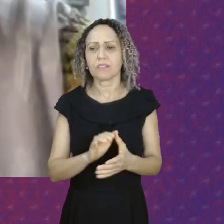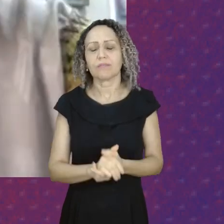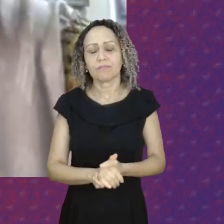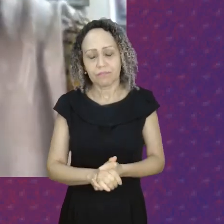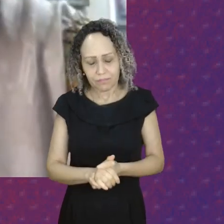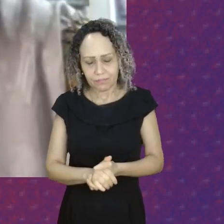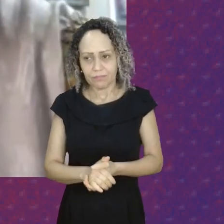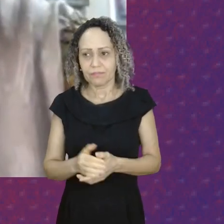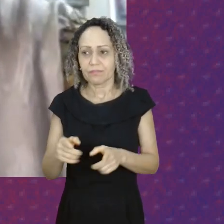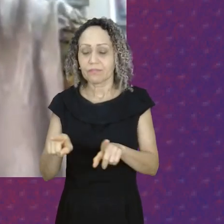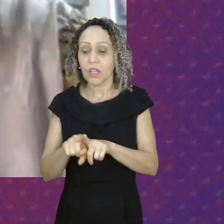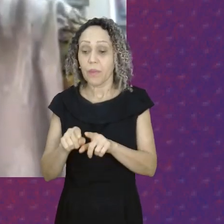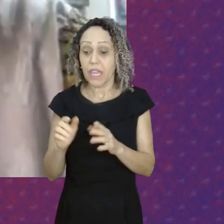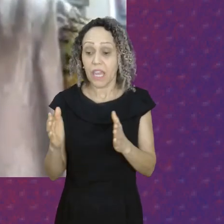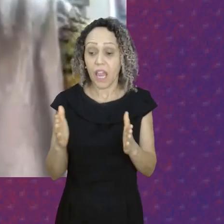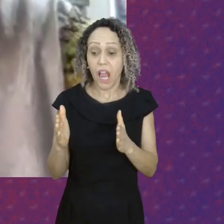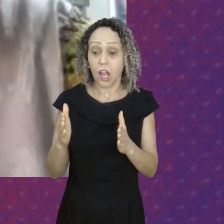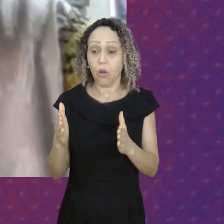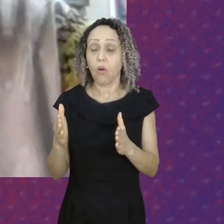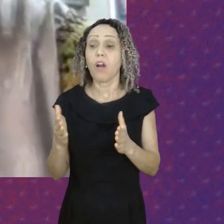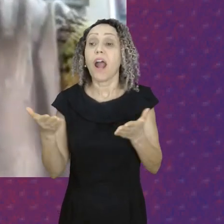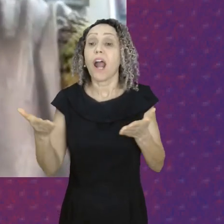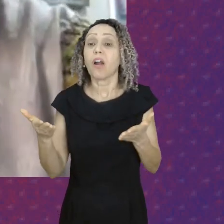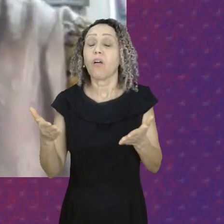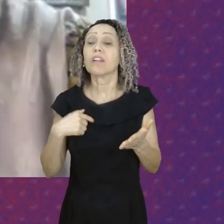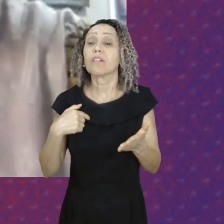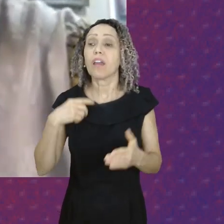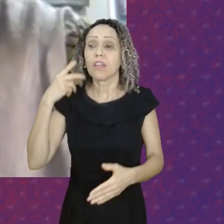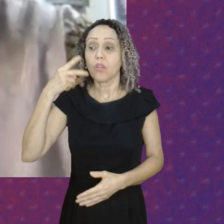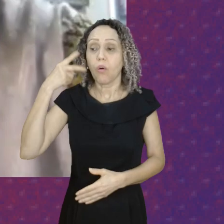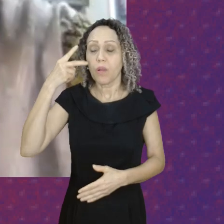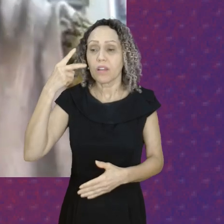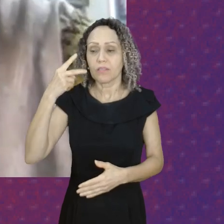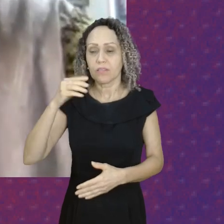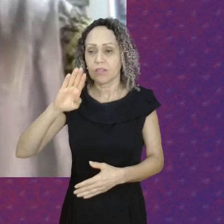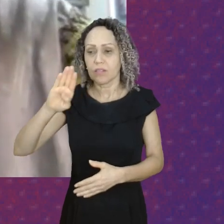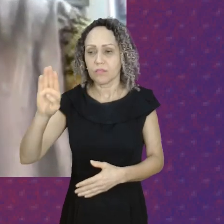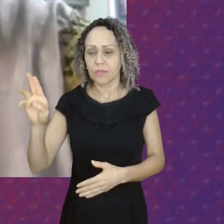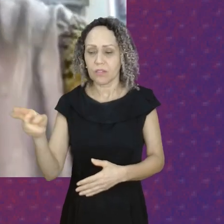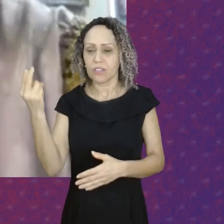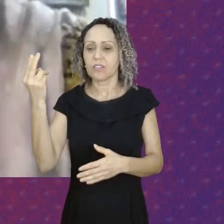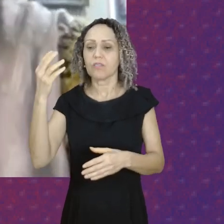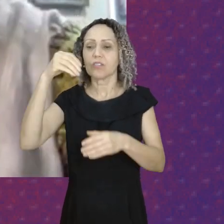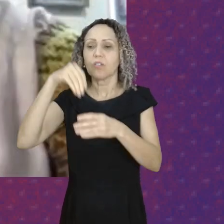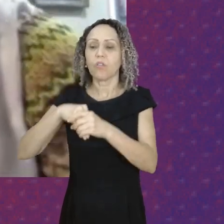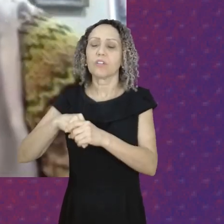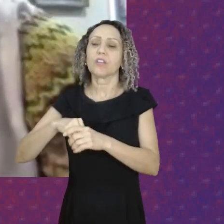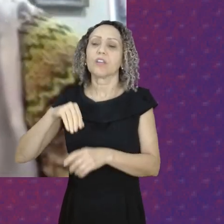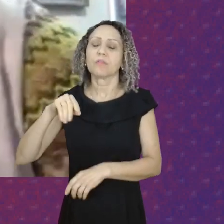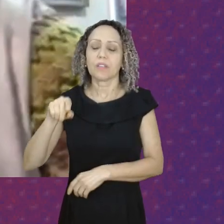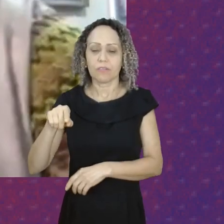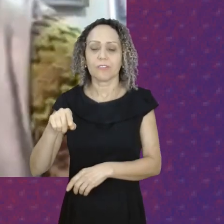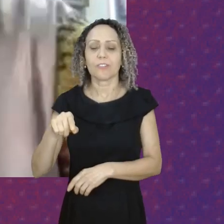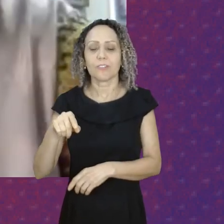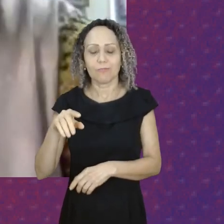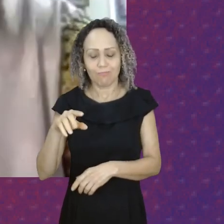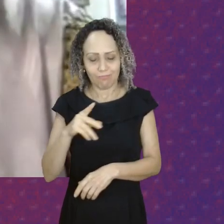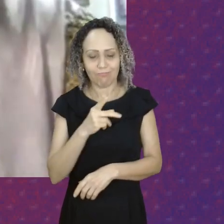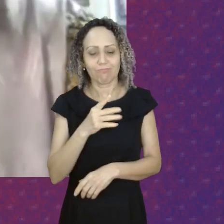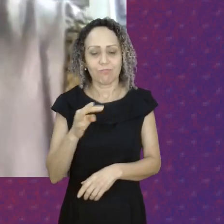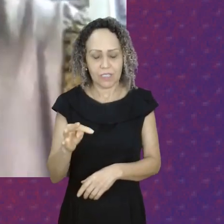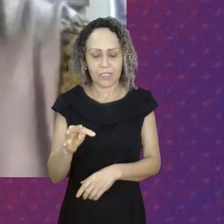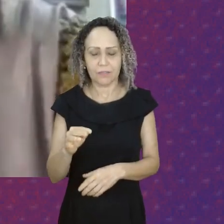também, né, atualmente, sou vereadora em Belo Horizonte pelo Partido dos Trabalhadores e das Trabalhadoras.